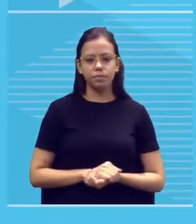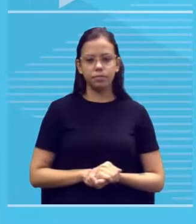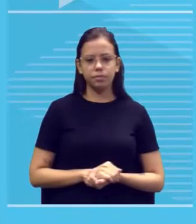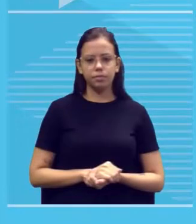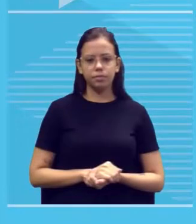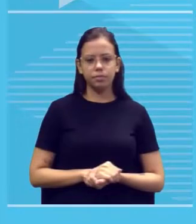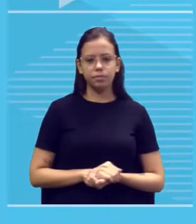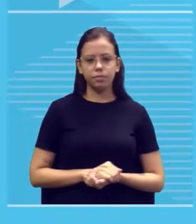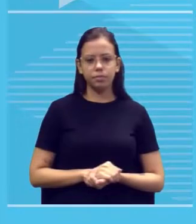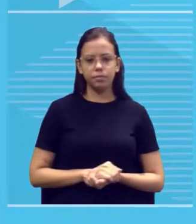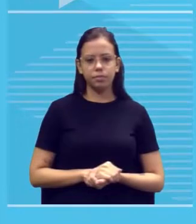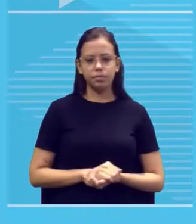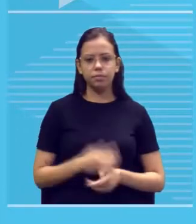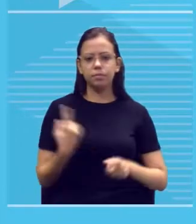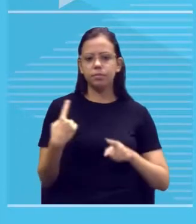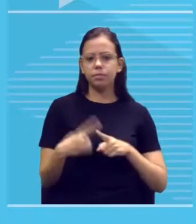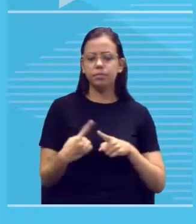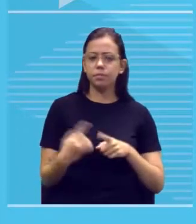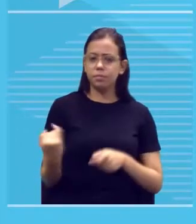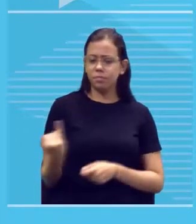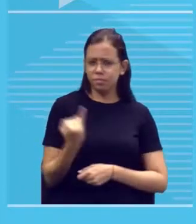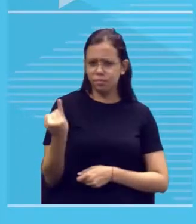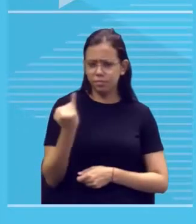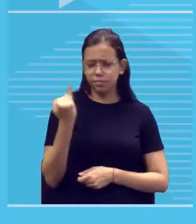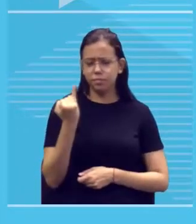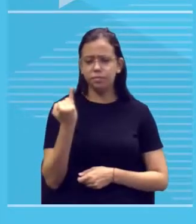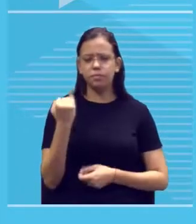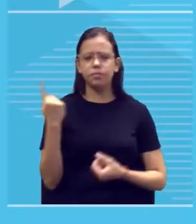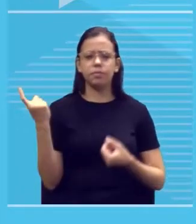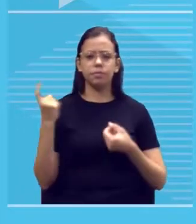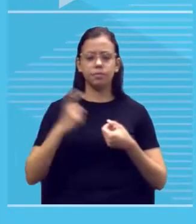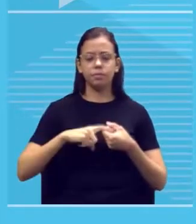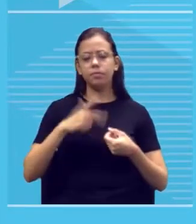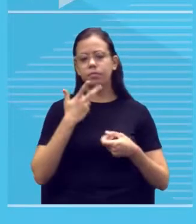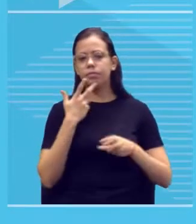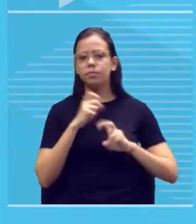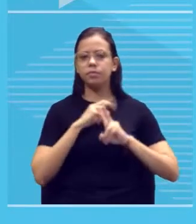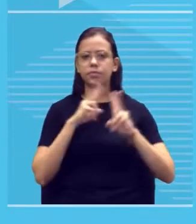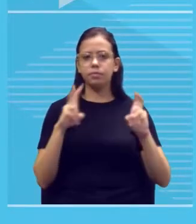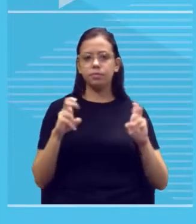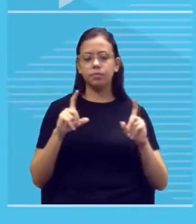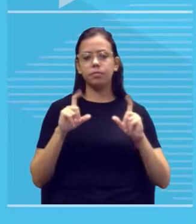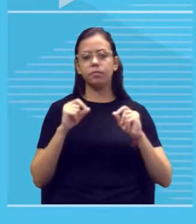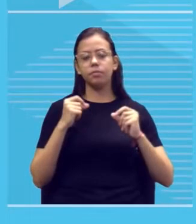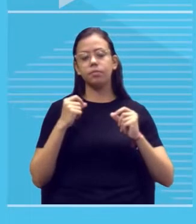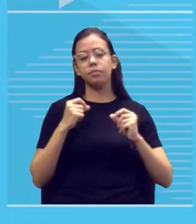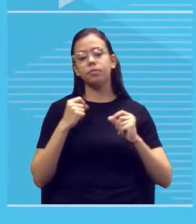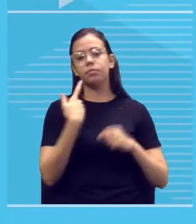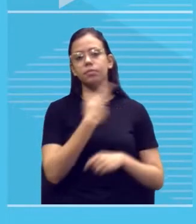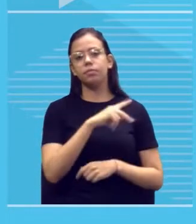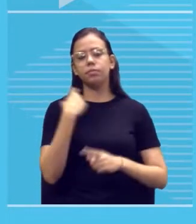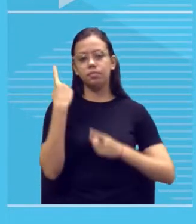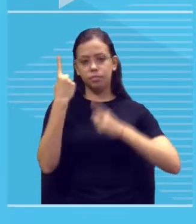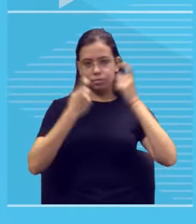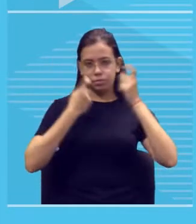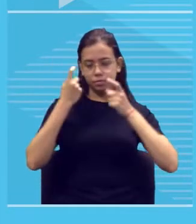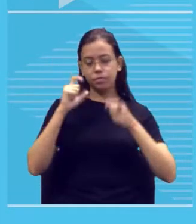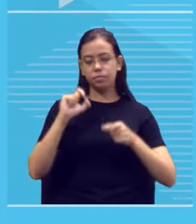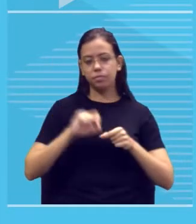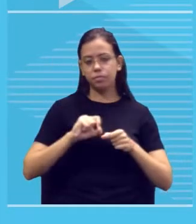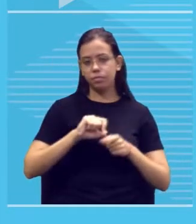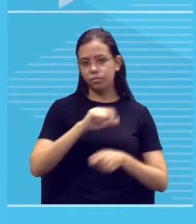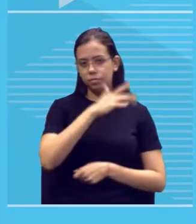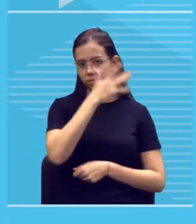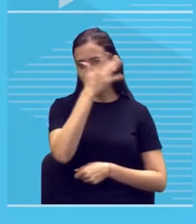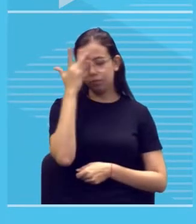o que que isso é importante a gente volta ali né sobre a questão da preocupação dele e fazer as pessoas